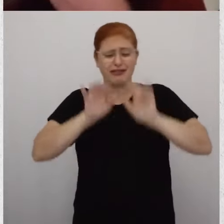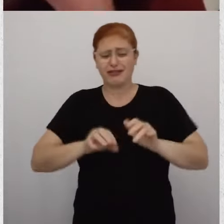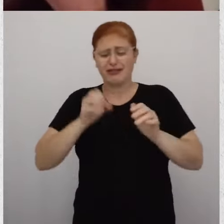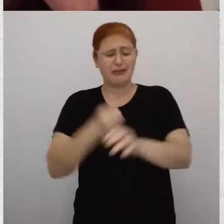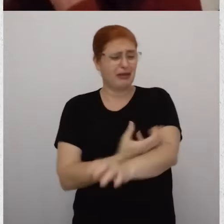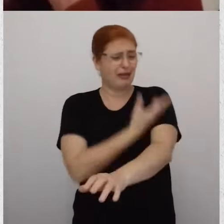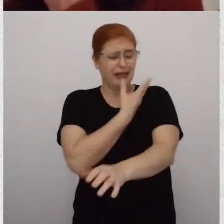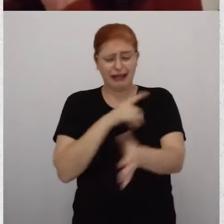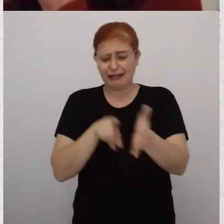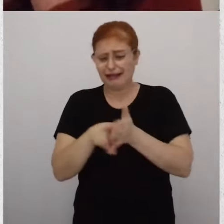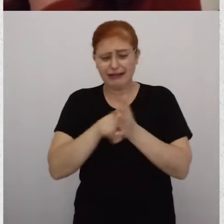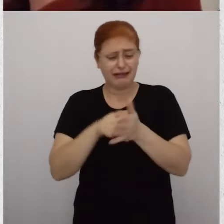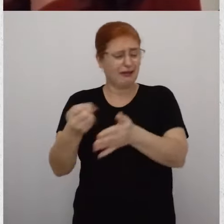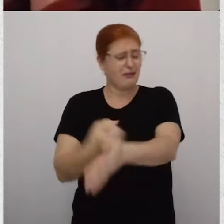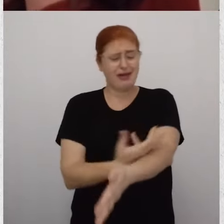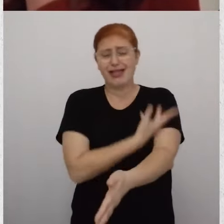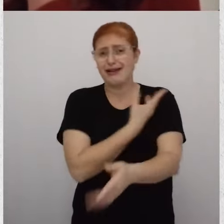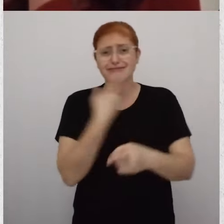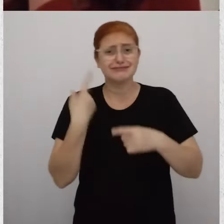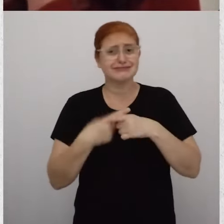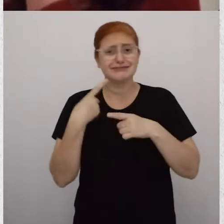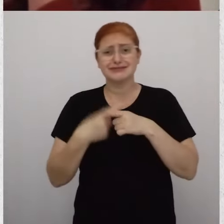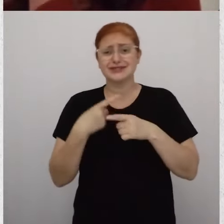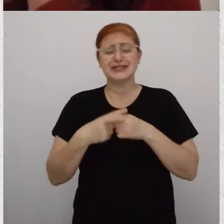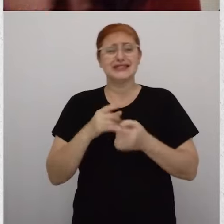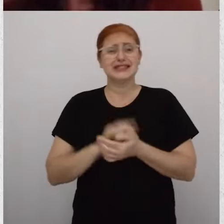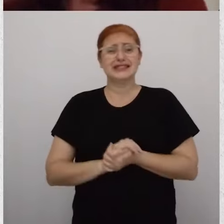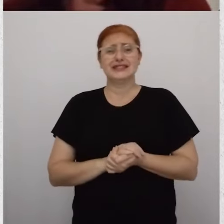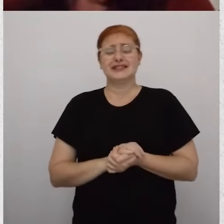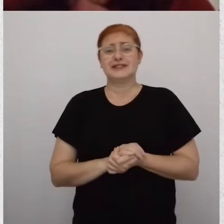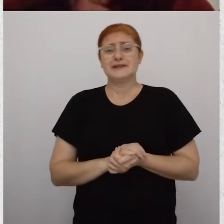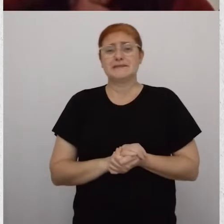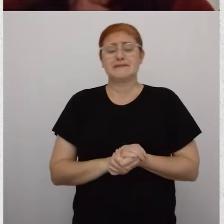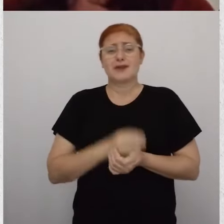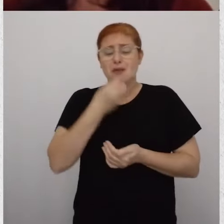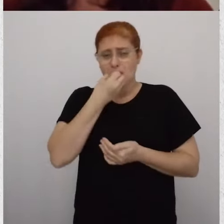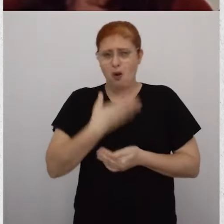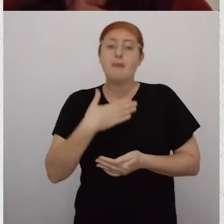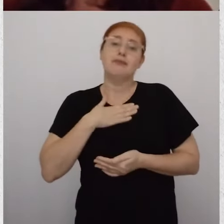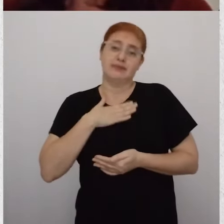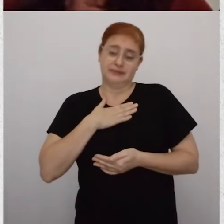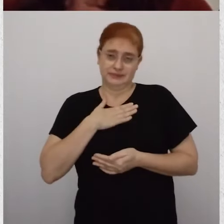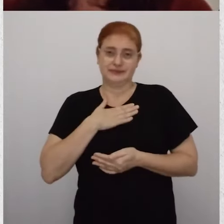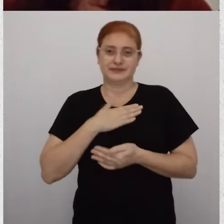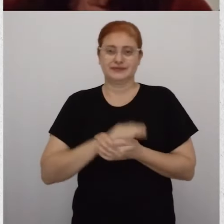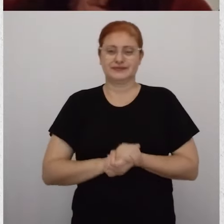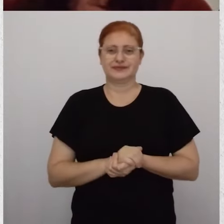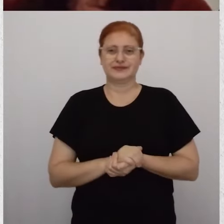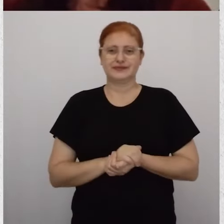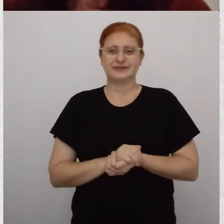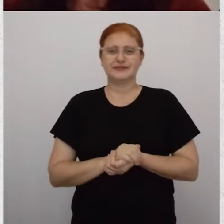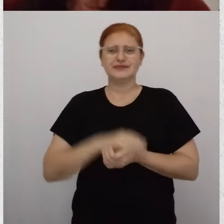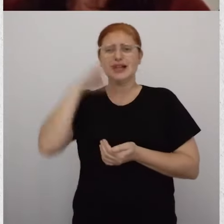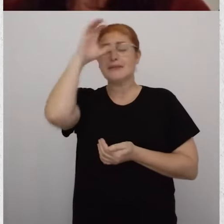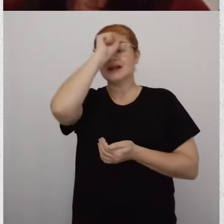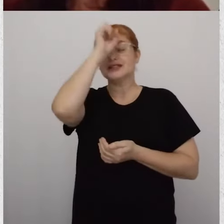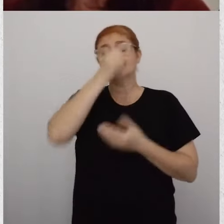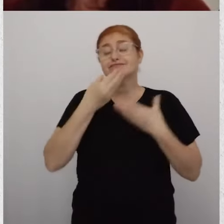emocionei analisando, porque foi bem bom, assim, para mim. É Aprendi